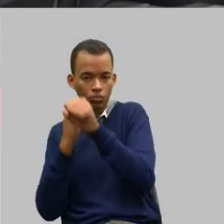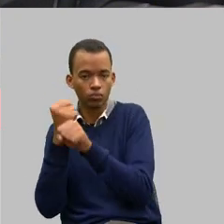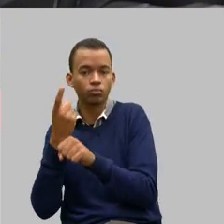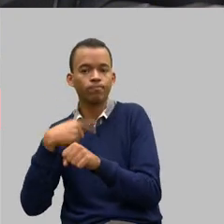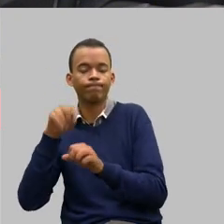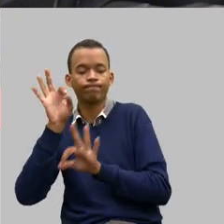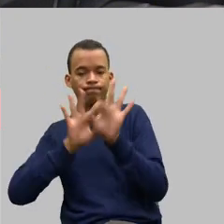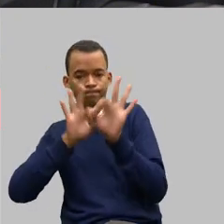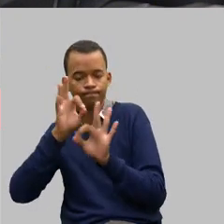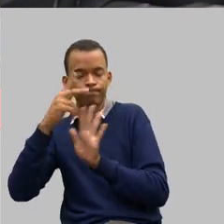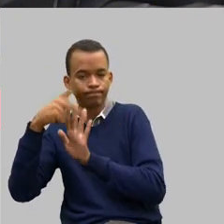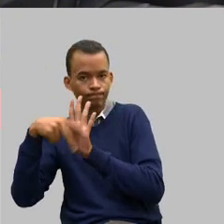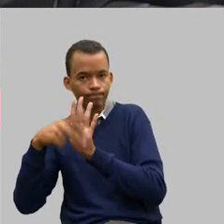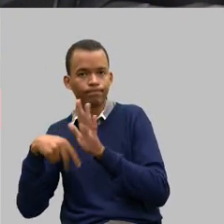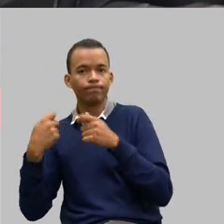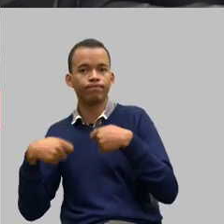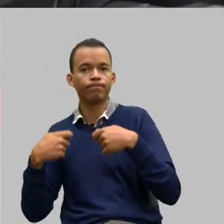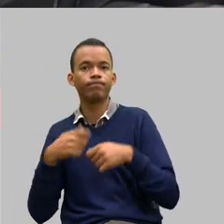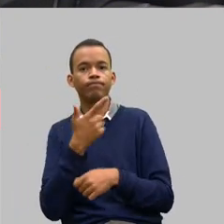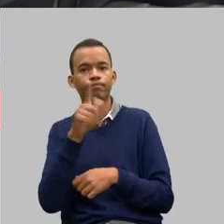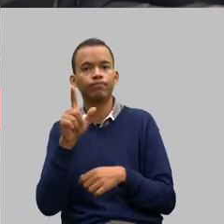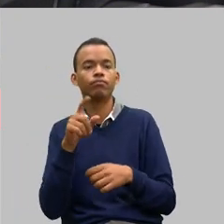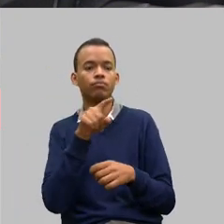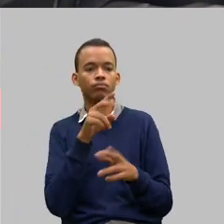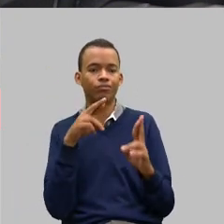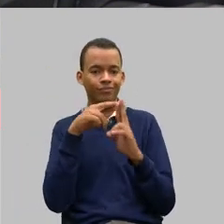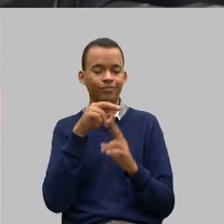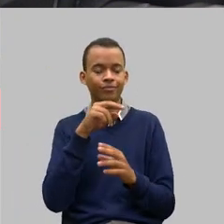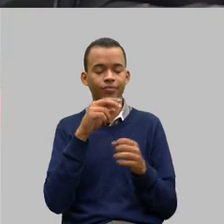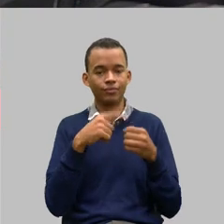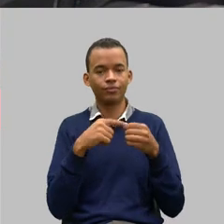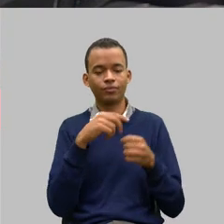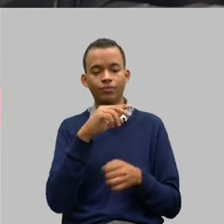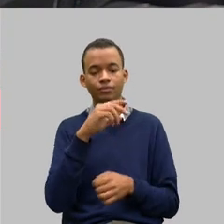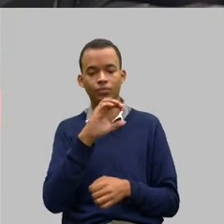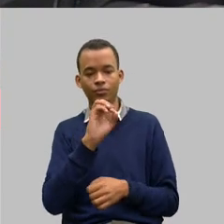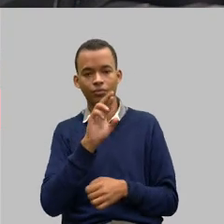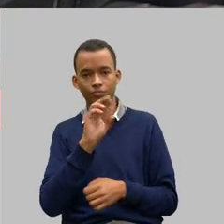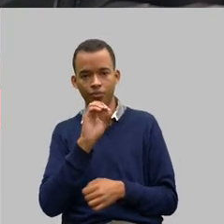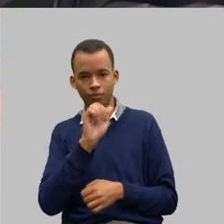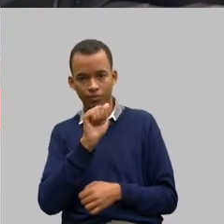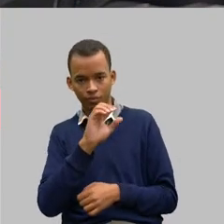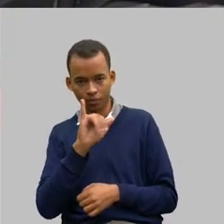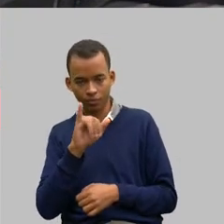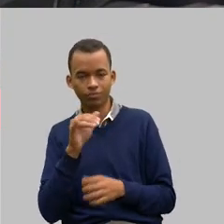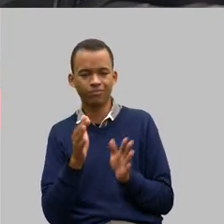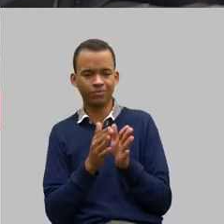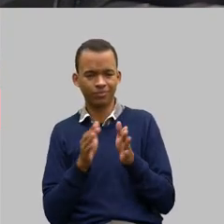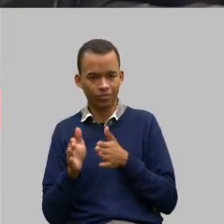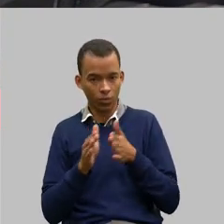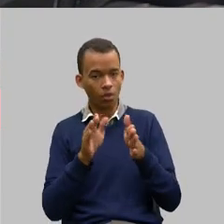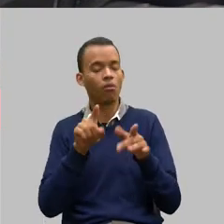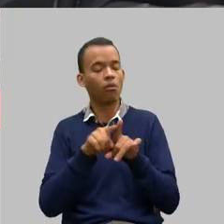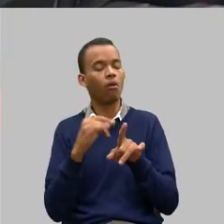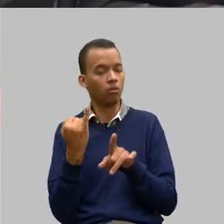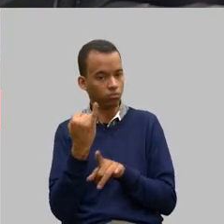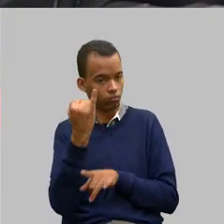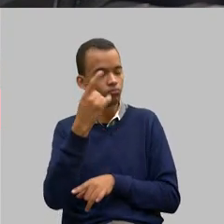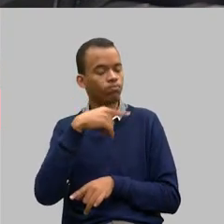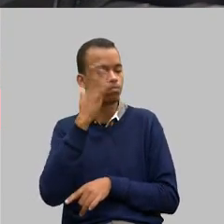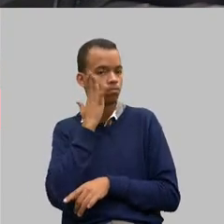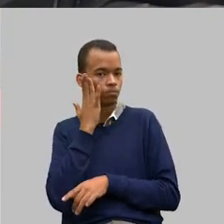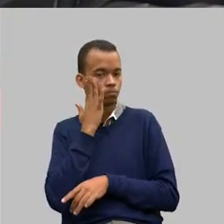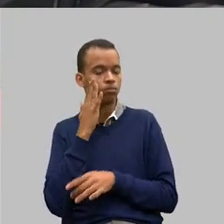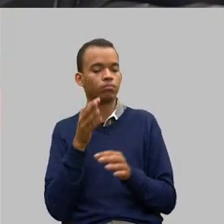elaboração de projeto em relação a Pessanha Coroaci Deputado Esse é é um trecho né muito importante que inclusive tinha previsão